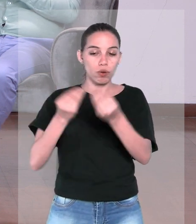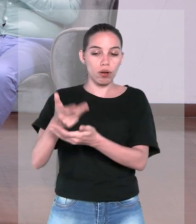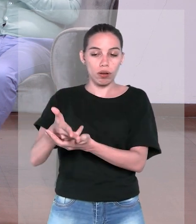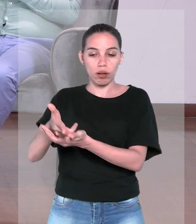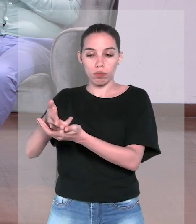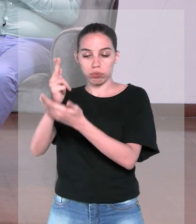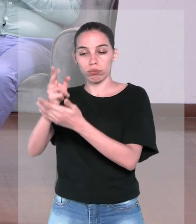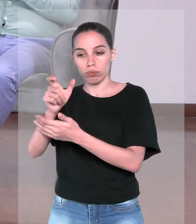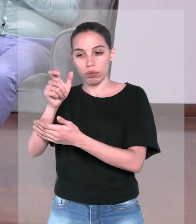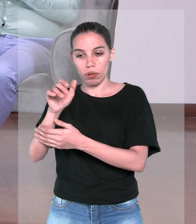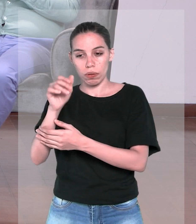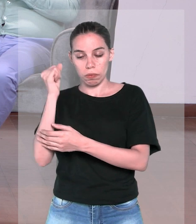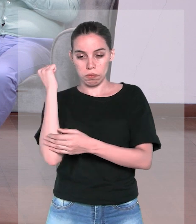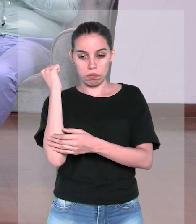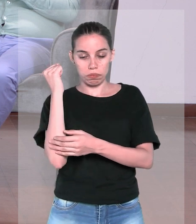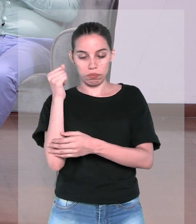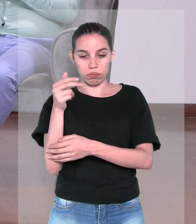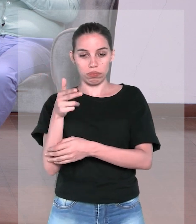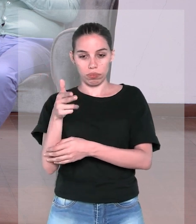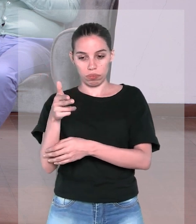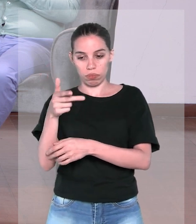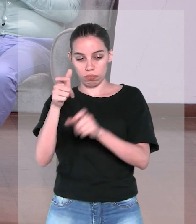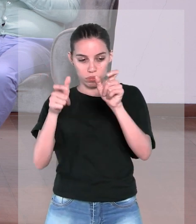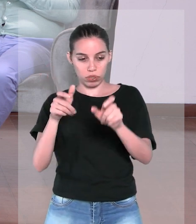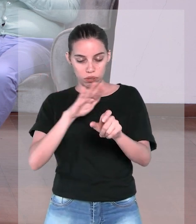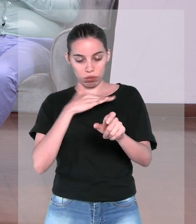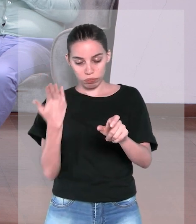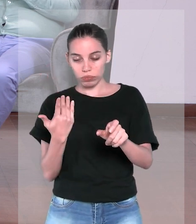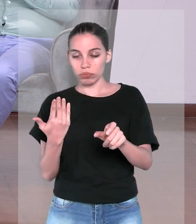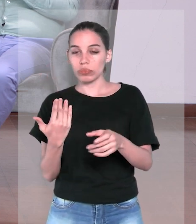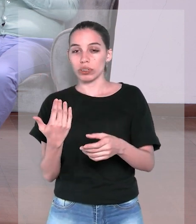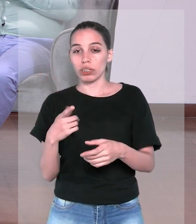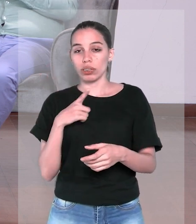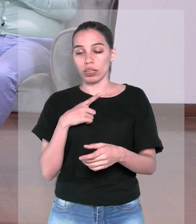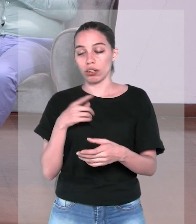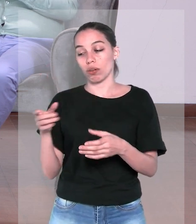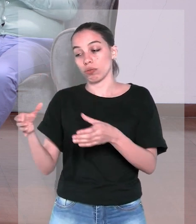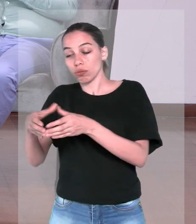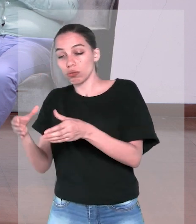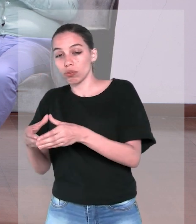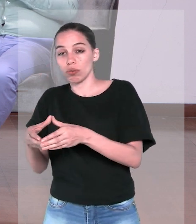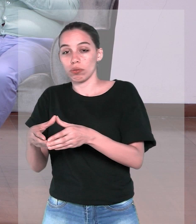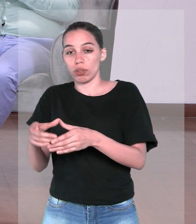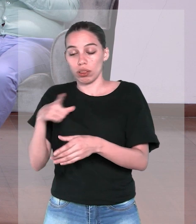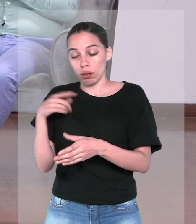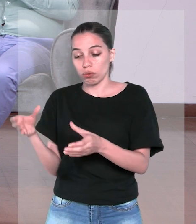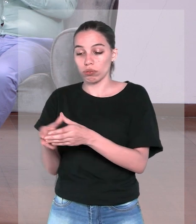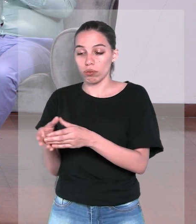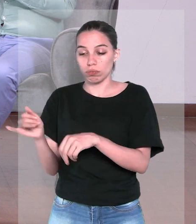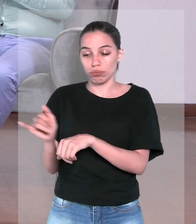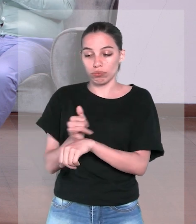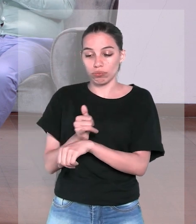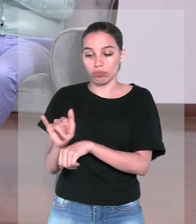nuances dessas violências já muitos e muitos anos presentes na escola. Então, não é algo específico dessa